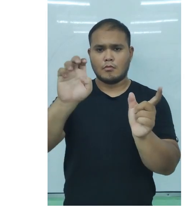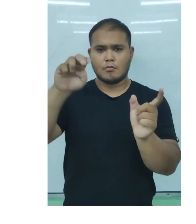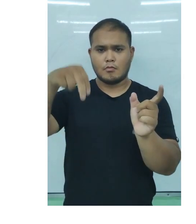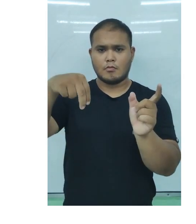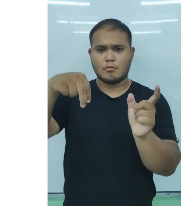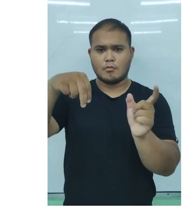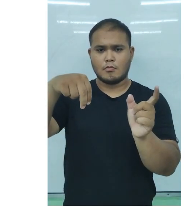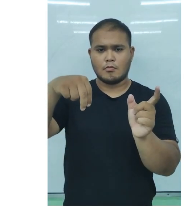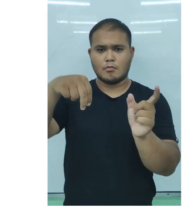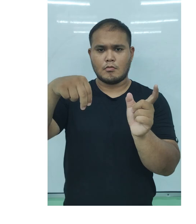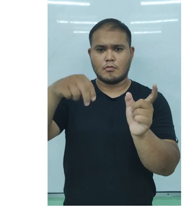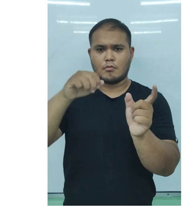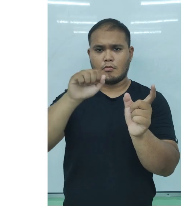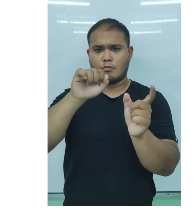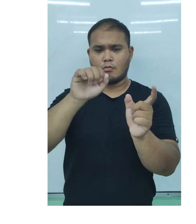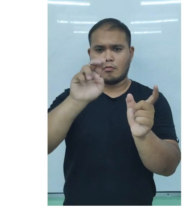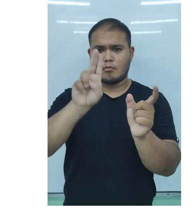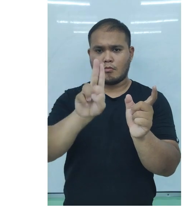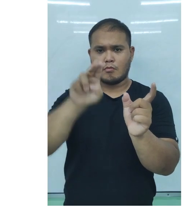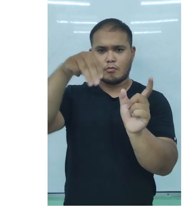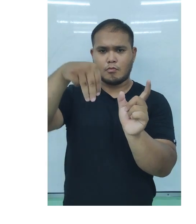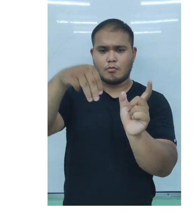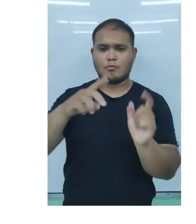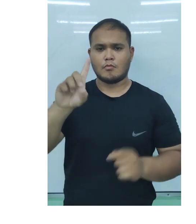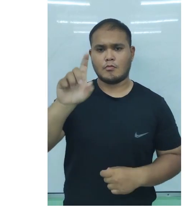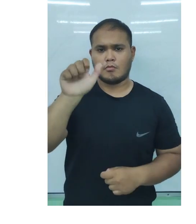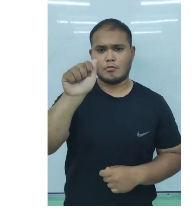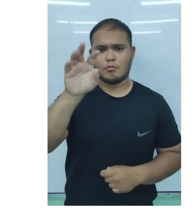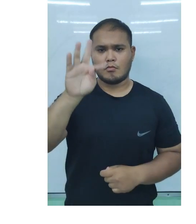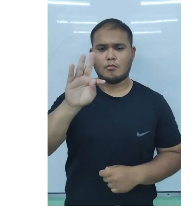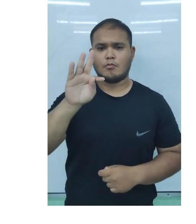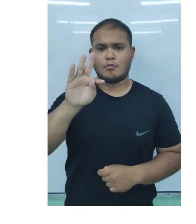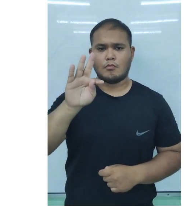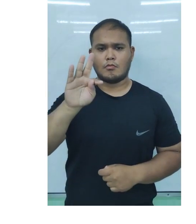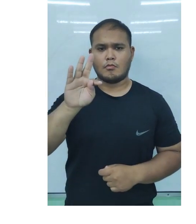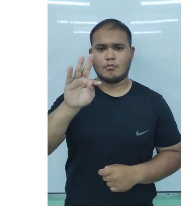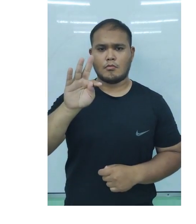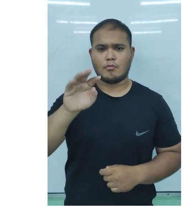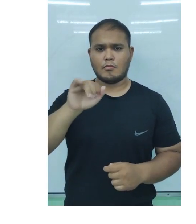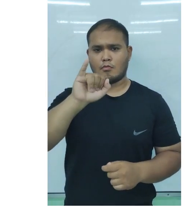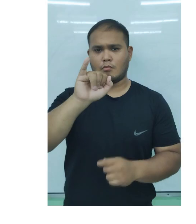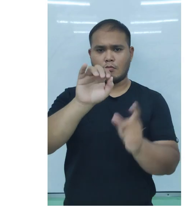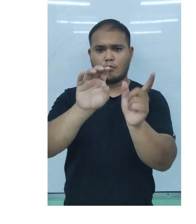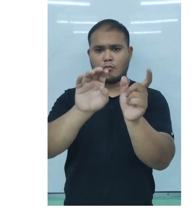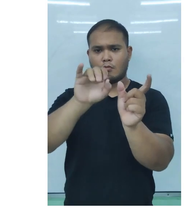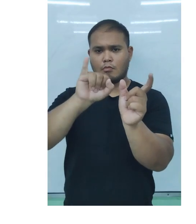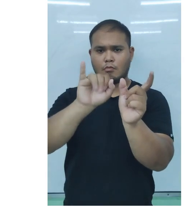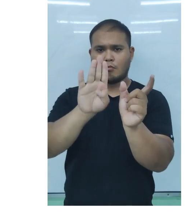dativo, prudentioribus. E no ablativo, também prudentioribus. Ok?